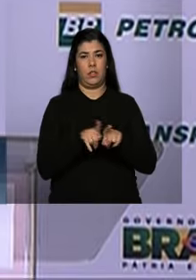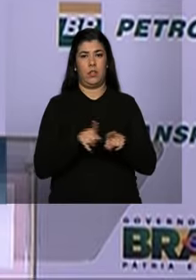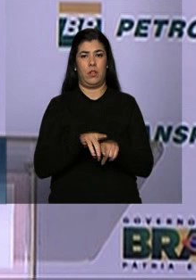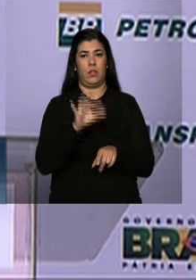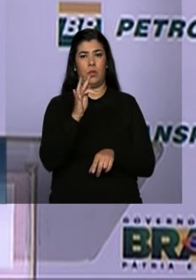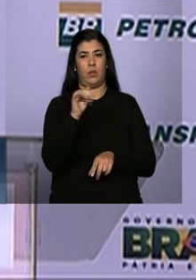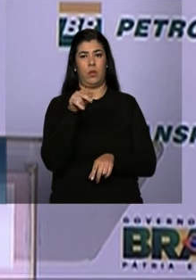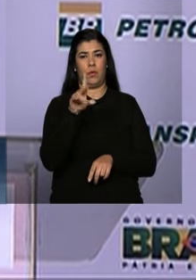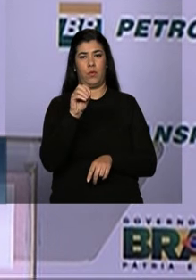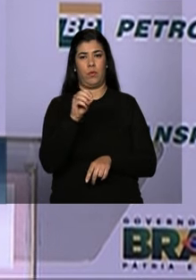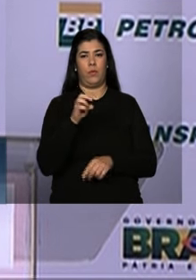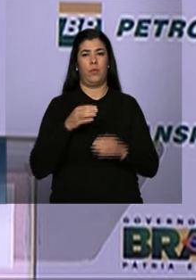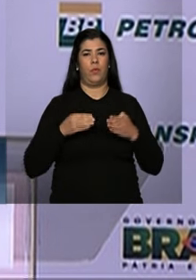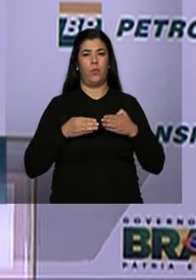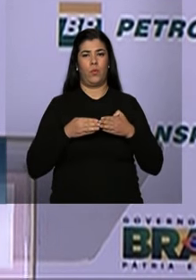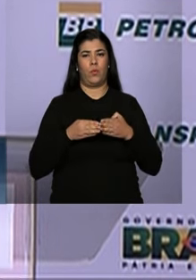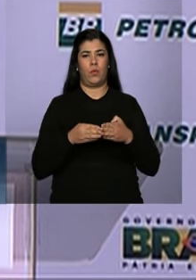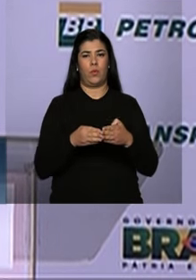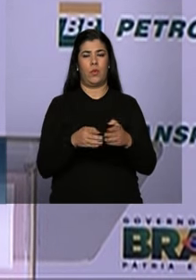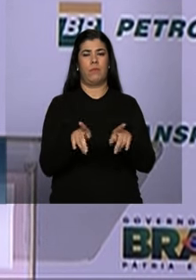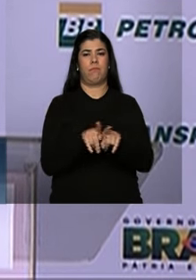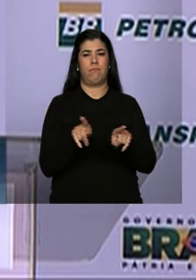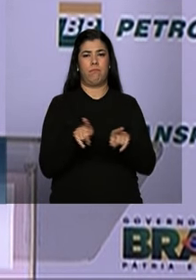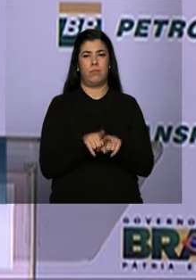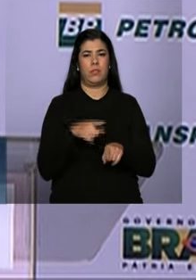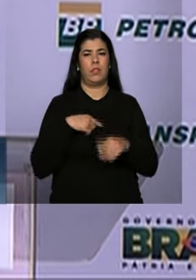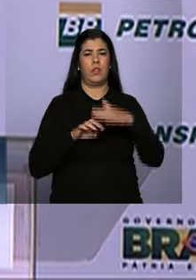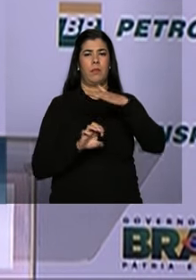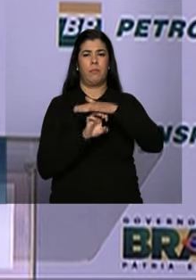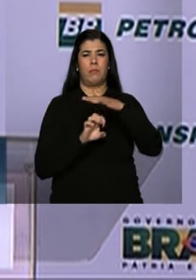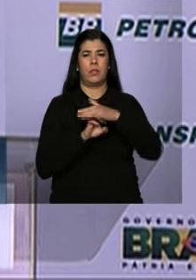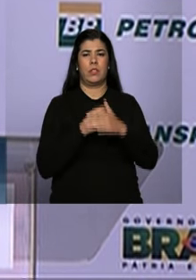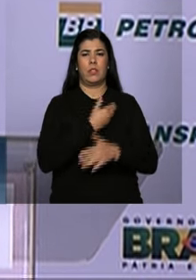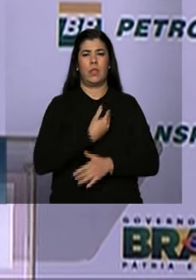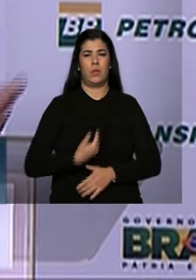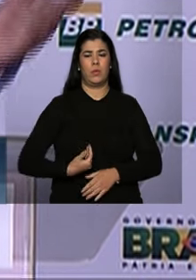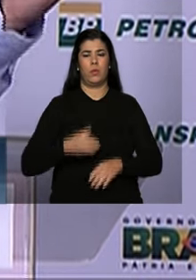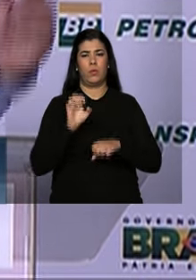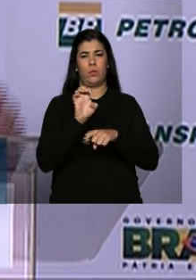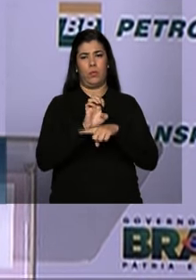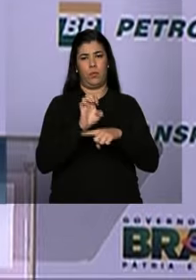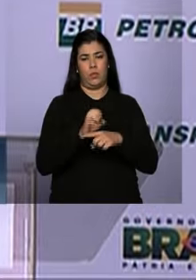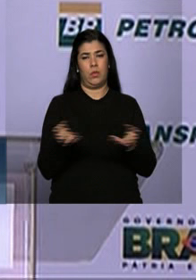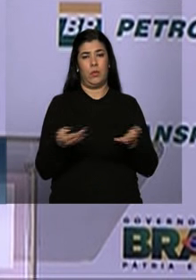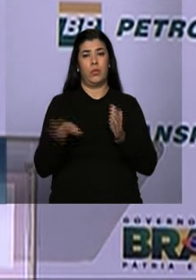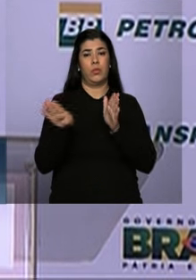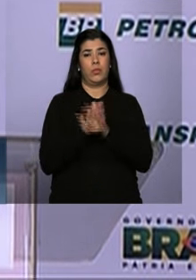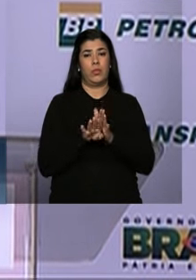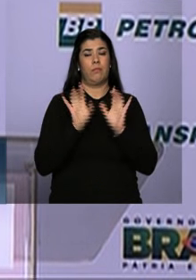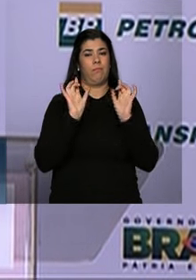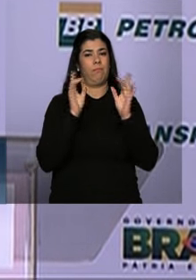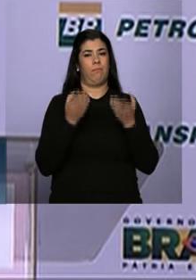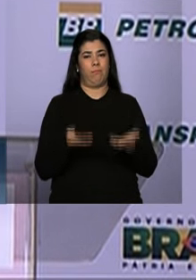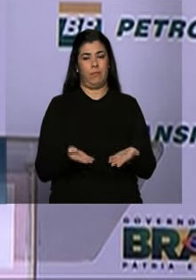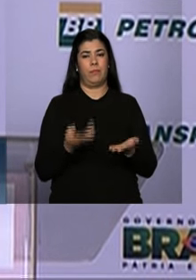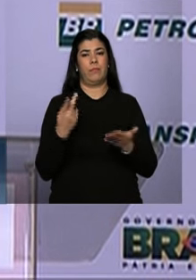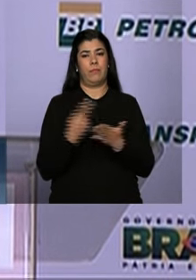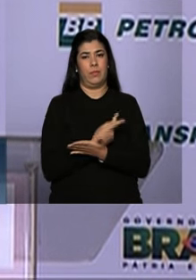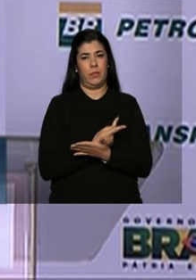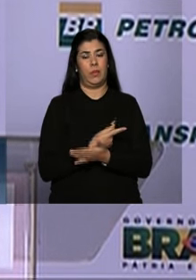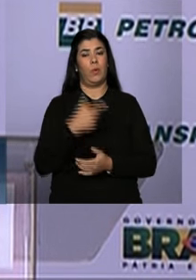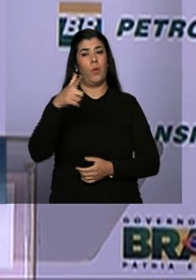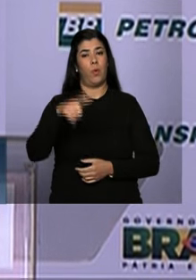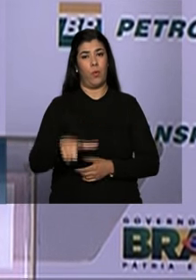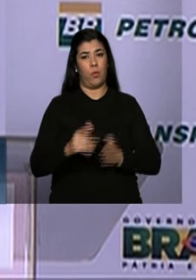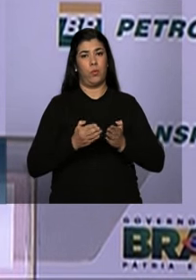mercante, governos estaduais, empresário, e chegamos a esse ponto aqui hoje, que nós estamos vendo aqui, mais um navio